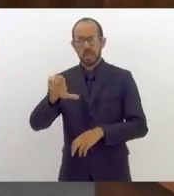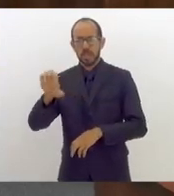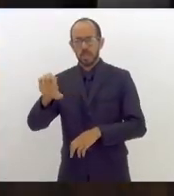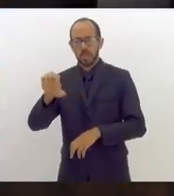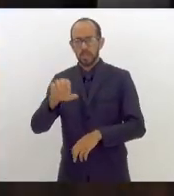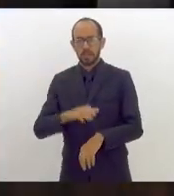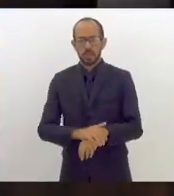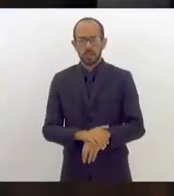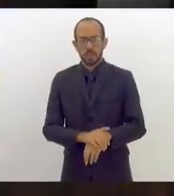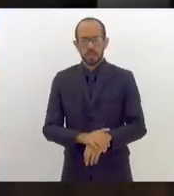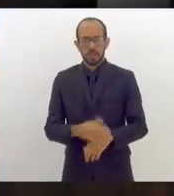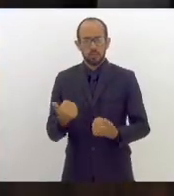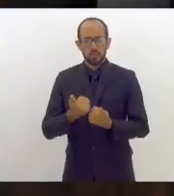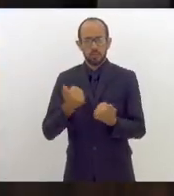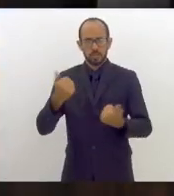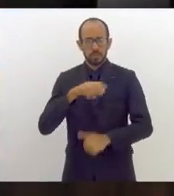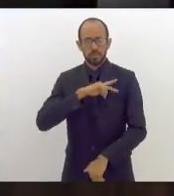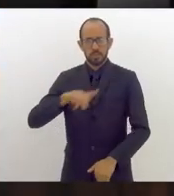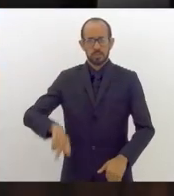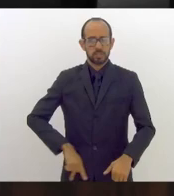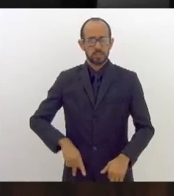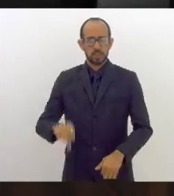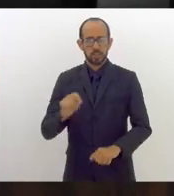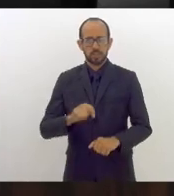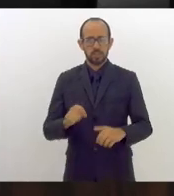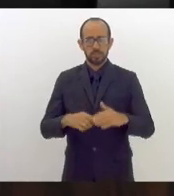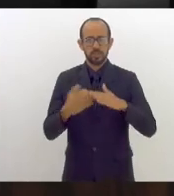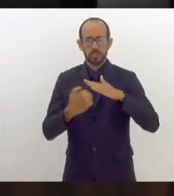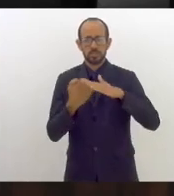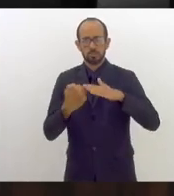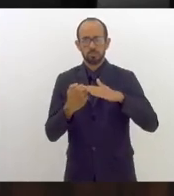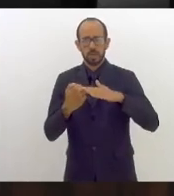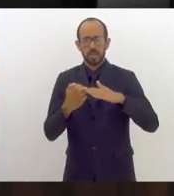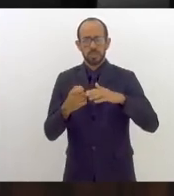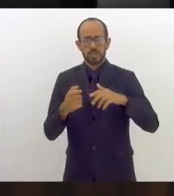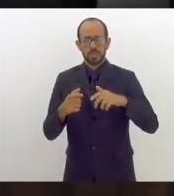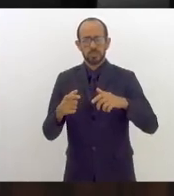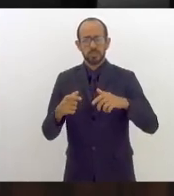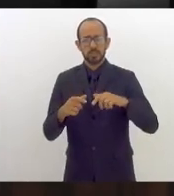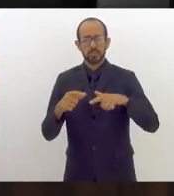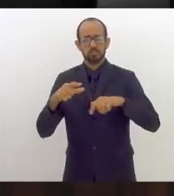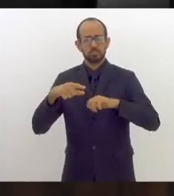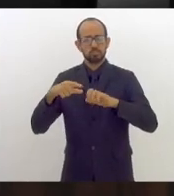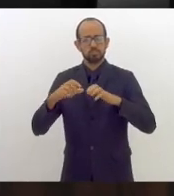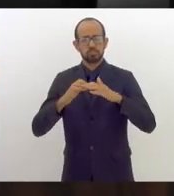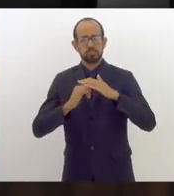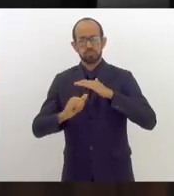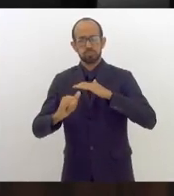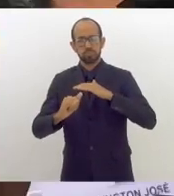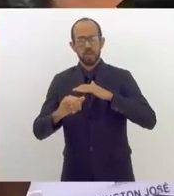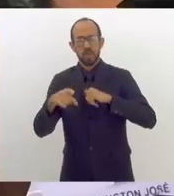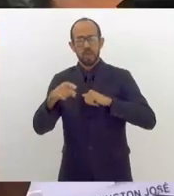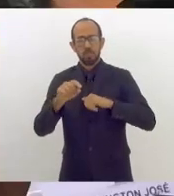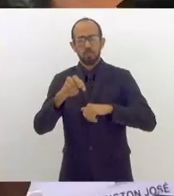vice-presidente do Sindicato dos micro empresário do Estado do Rio de Janeiro Maurício Rangel